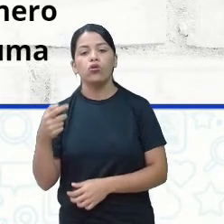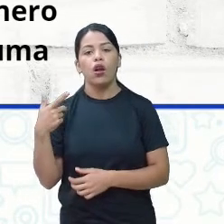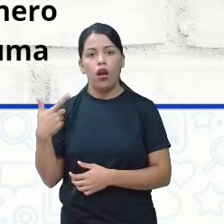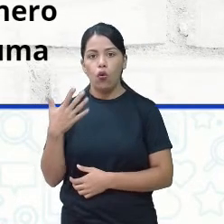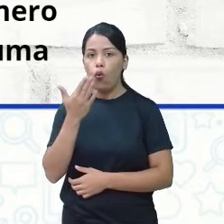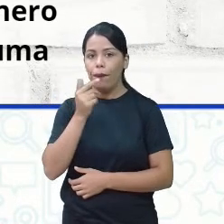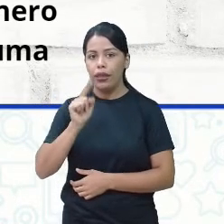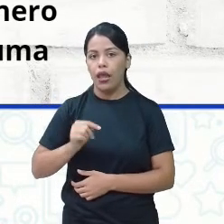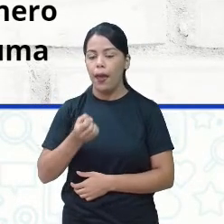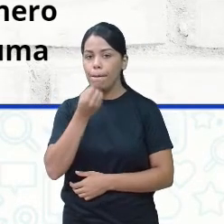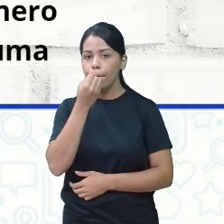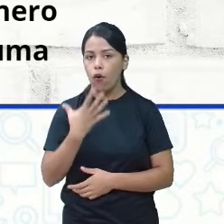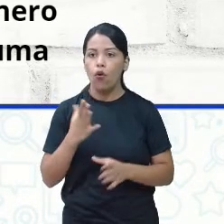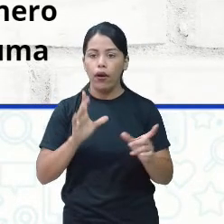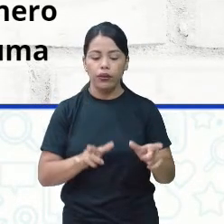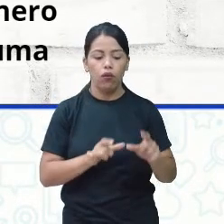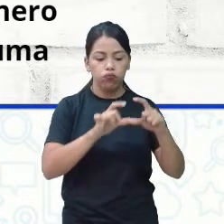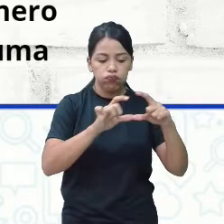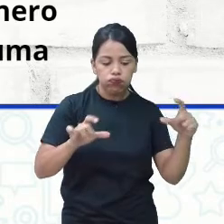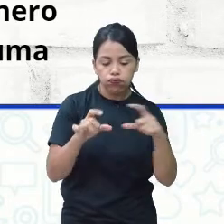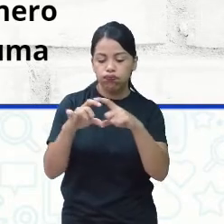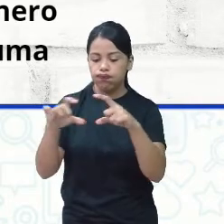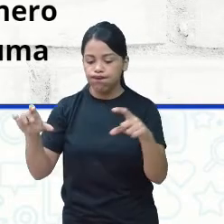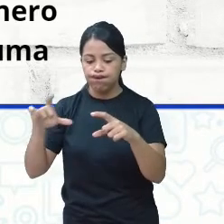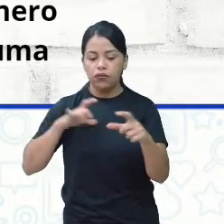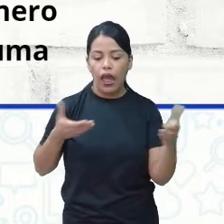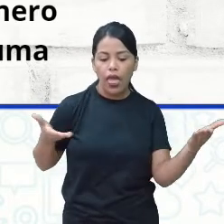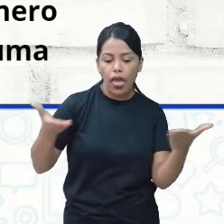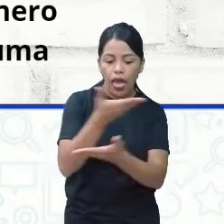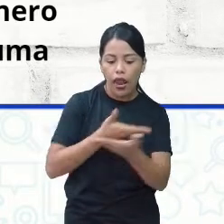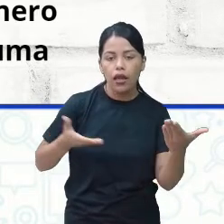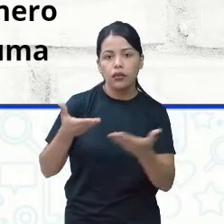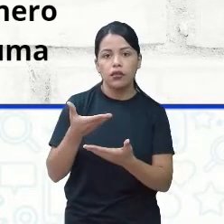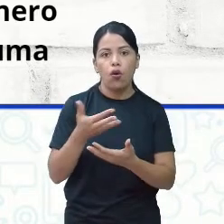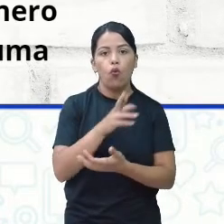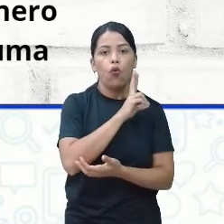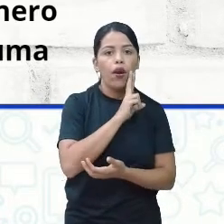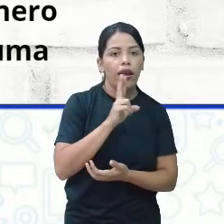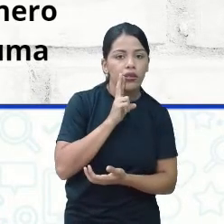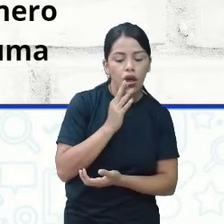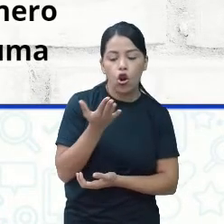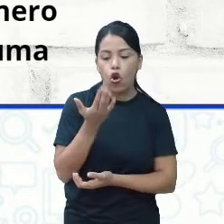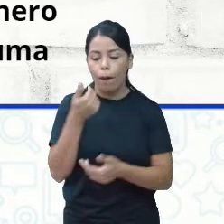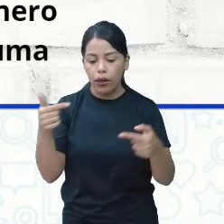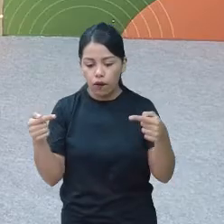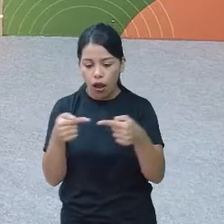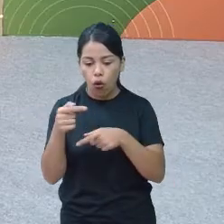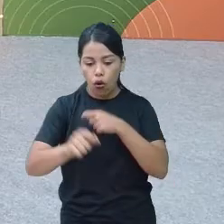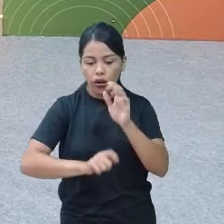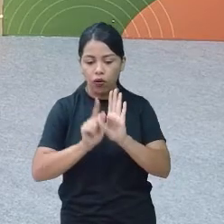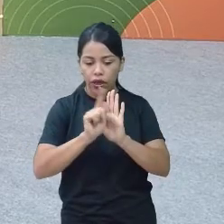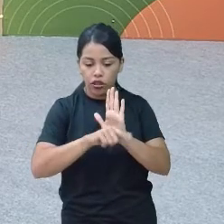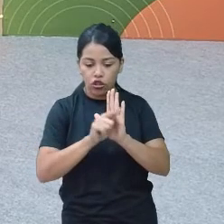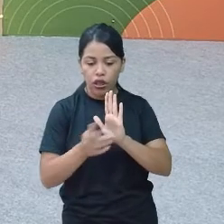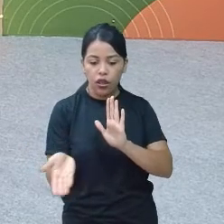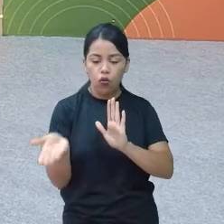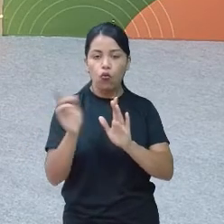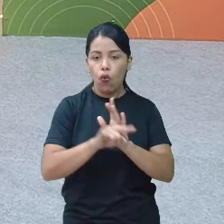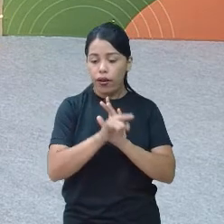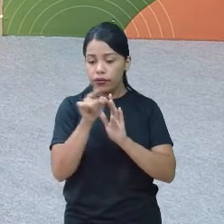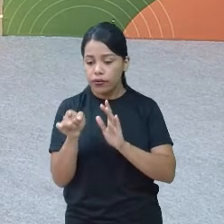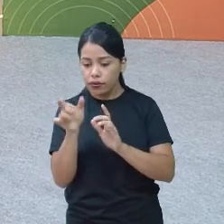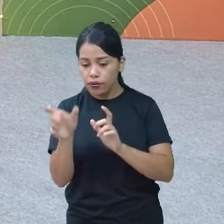relação entre restaurante e comida, concordando em gênero com a segunda, tá certo? O pronome